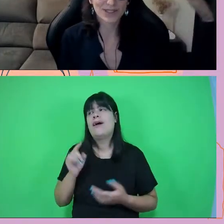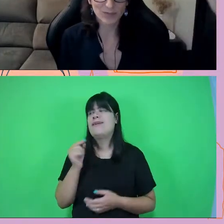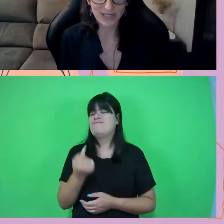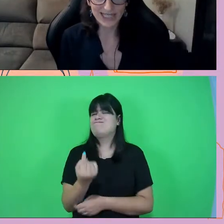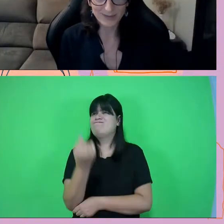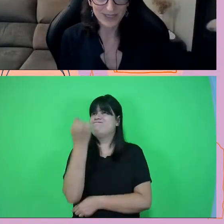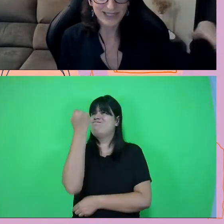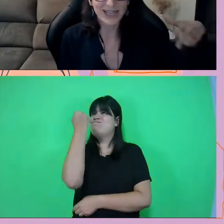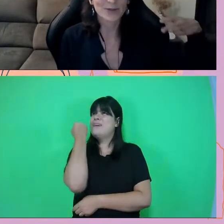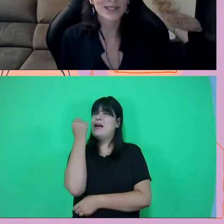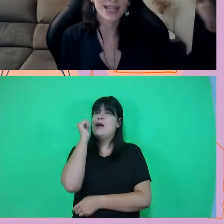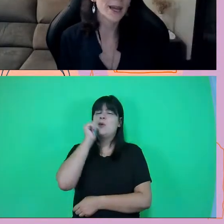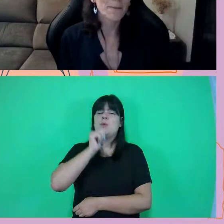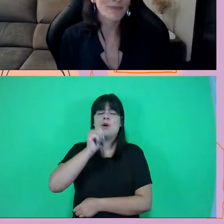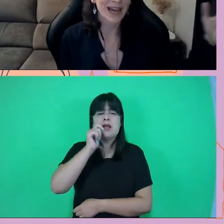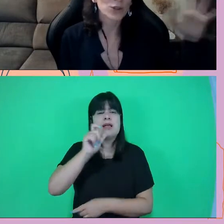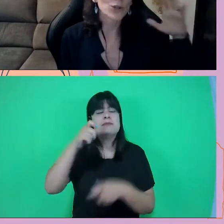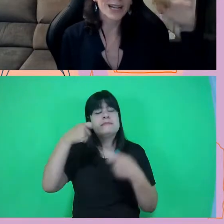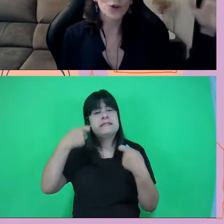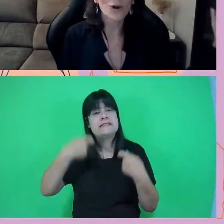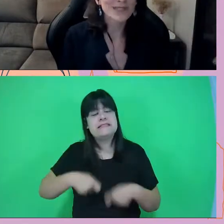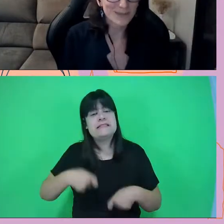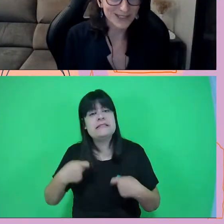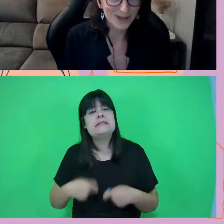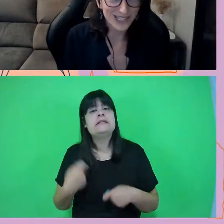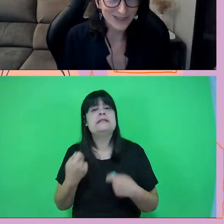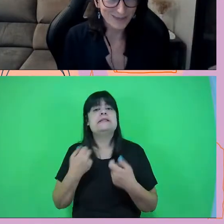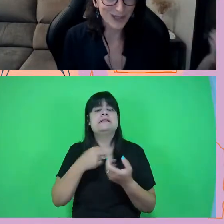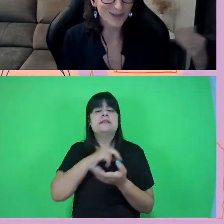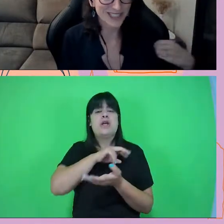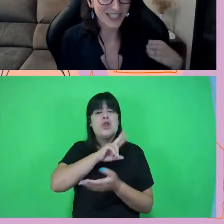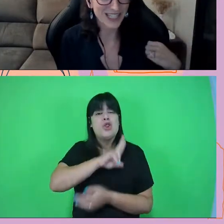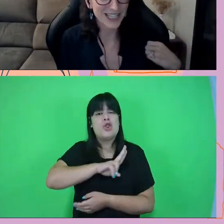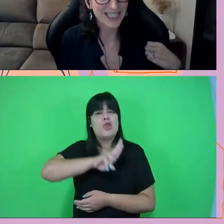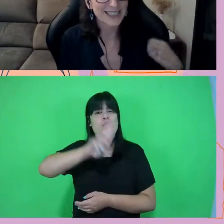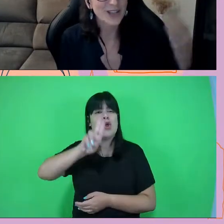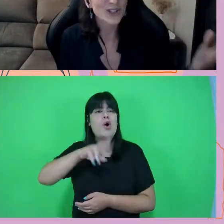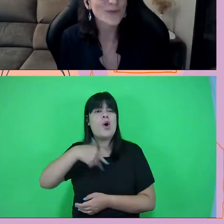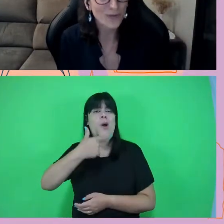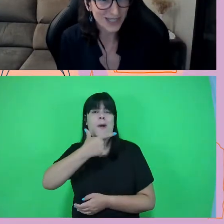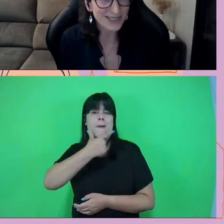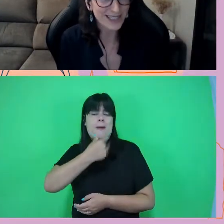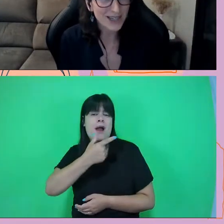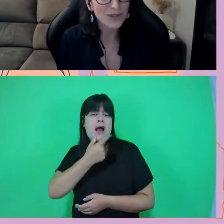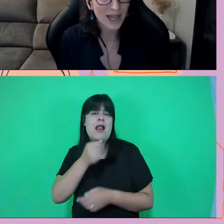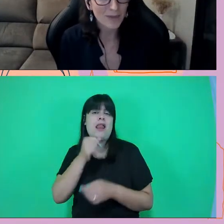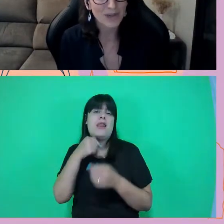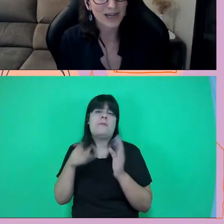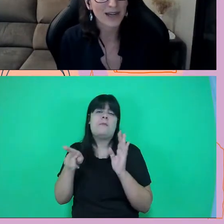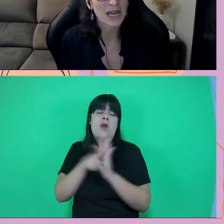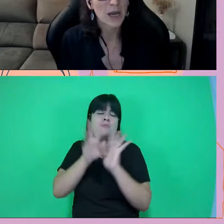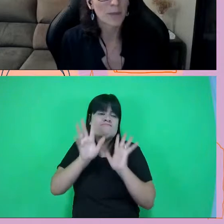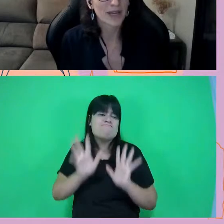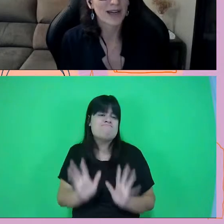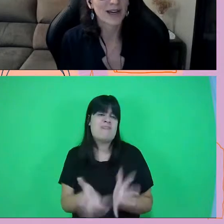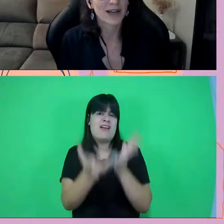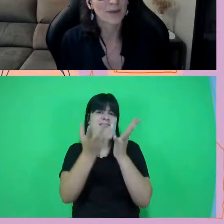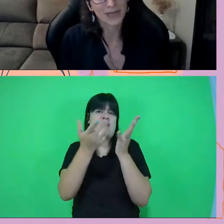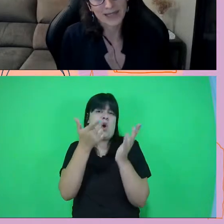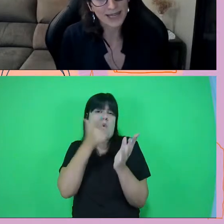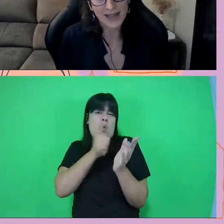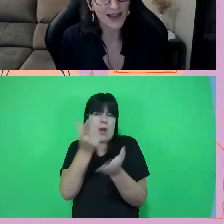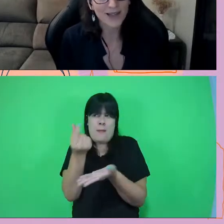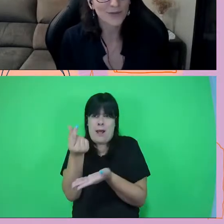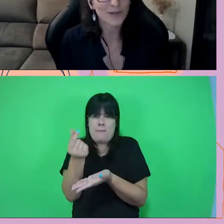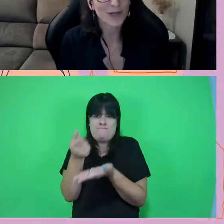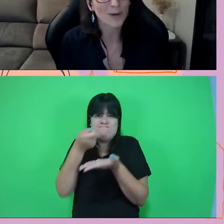atrás, o quanto as mulheres precisaram até adotar nomes masculinos para conseguir incentivo financeiro, né,